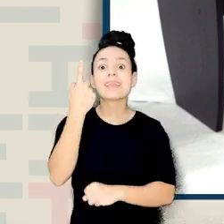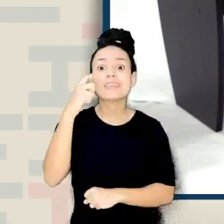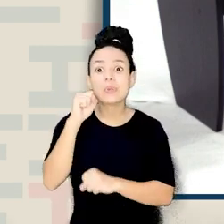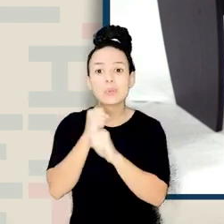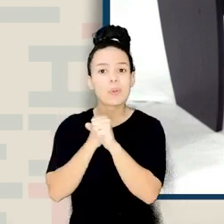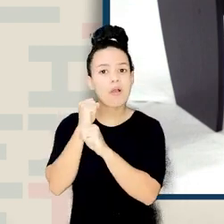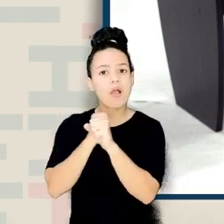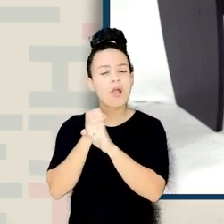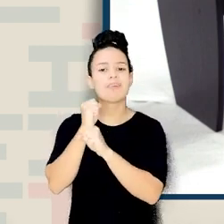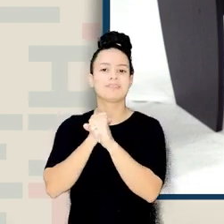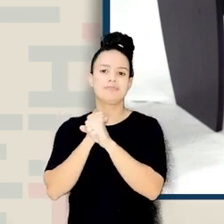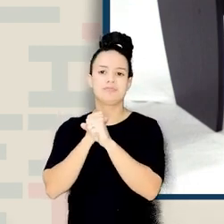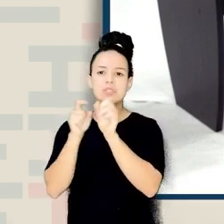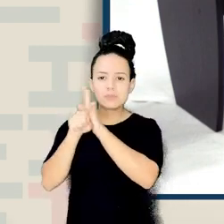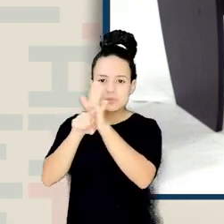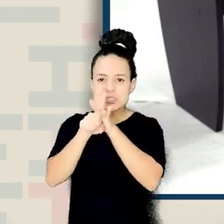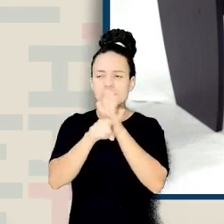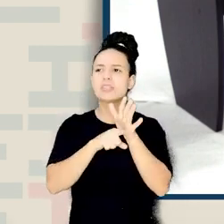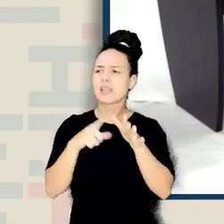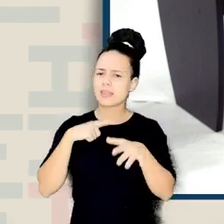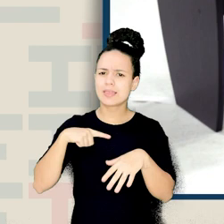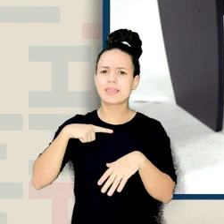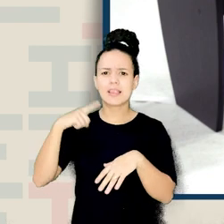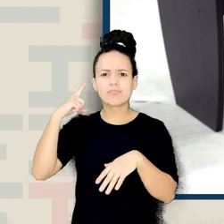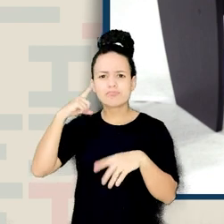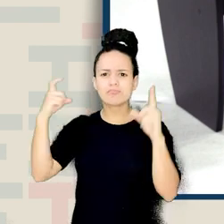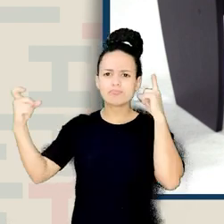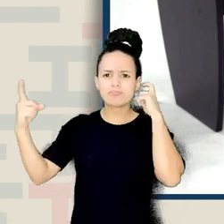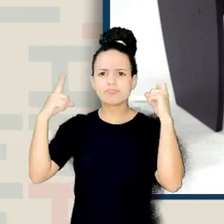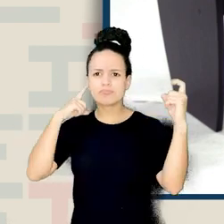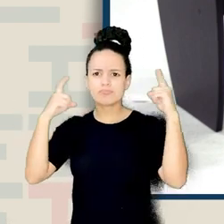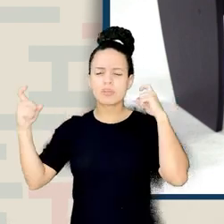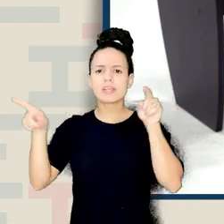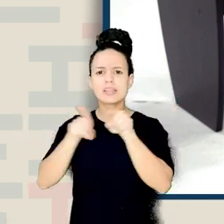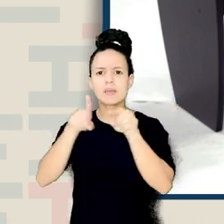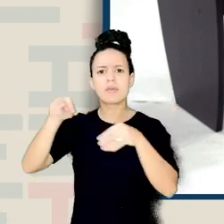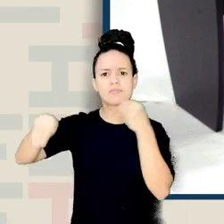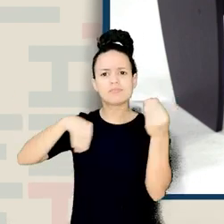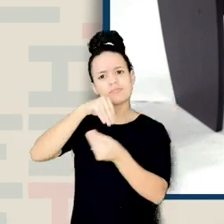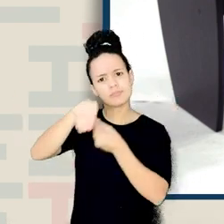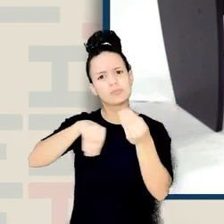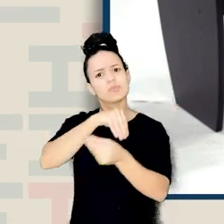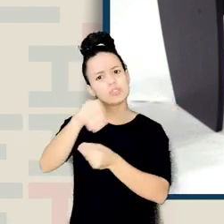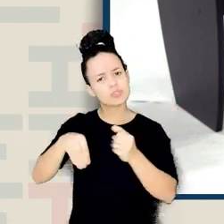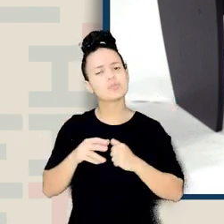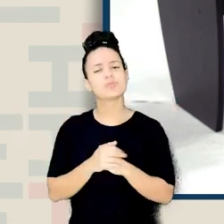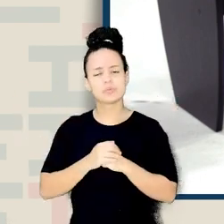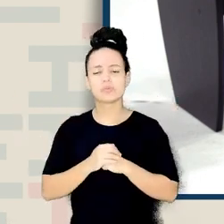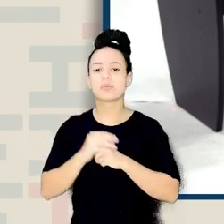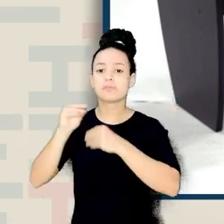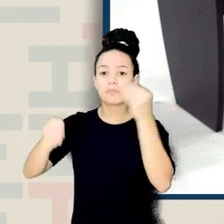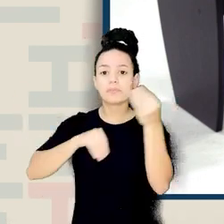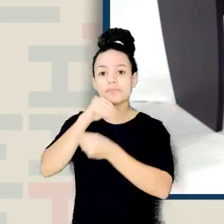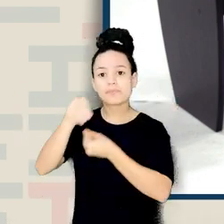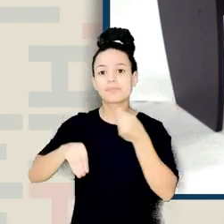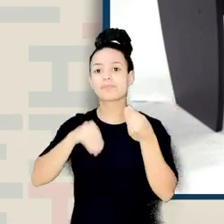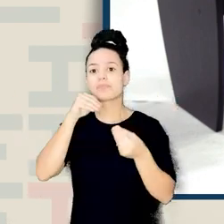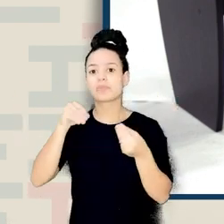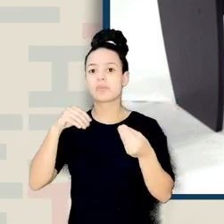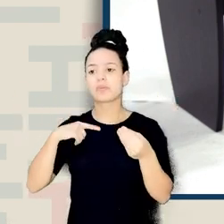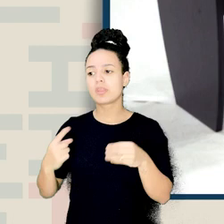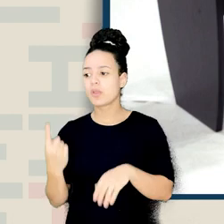inserção de vários toques e a utilização dessas mesclas, inclusive, mesclando um conceito com o